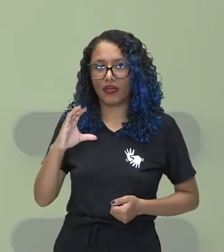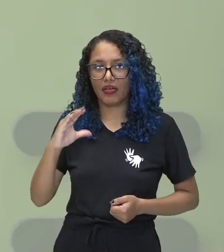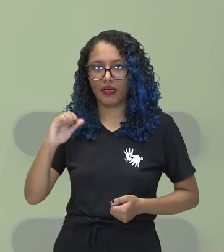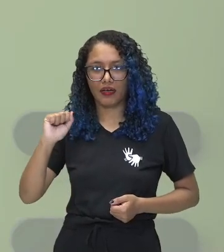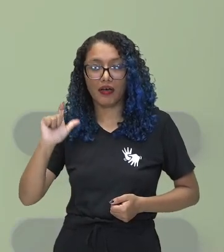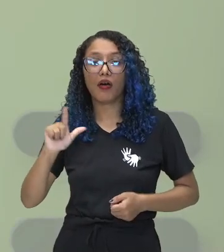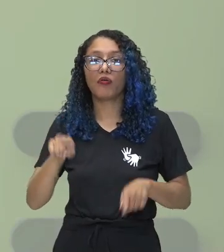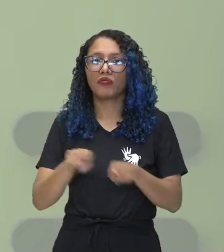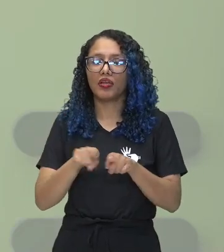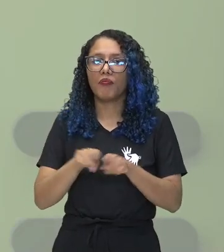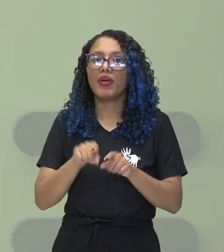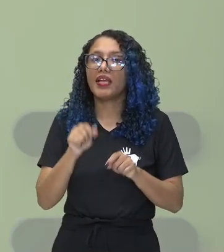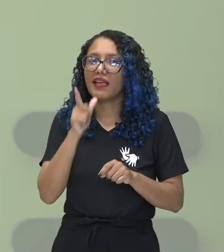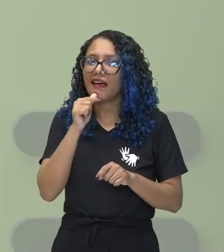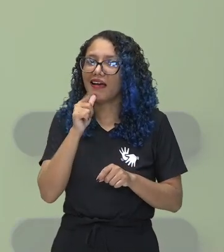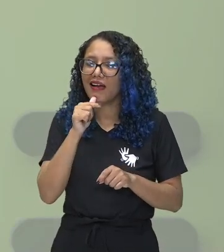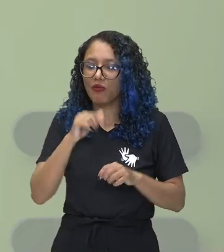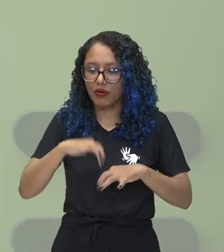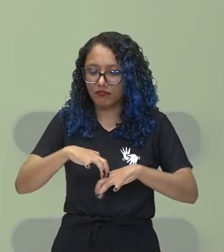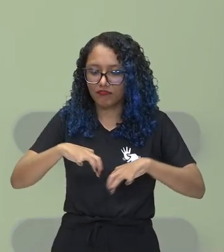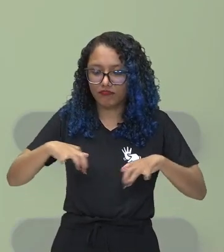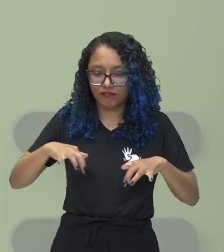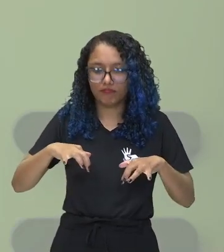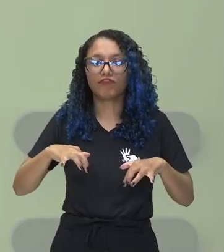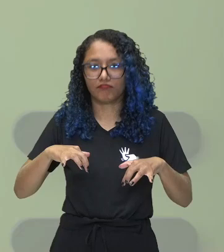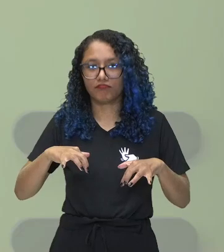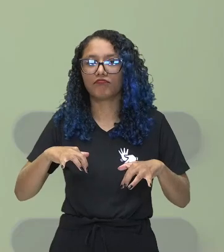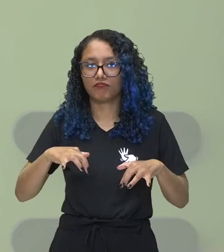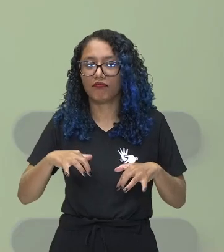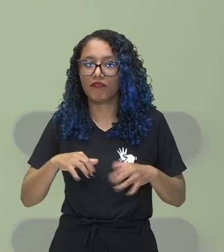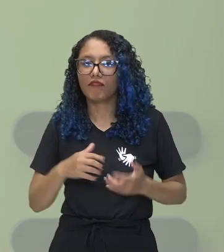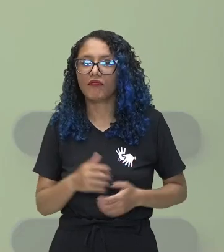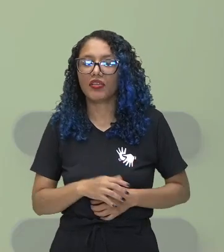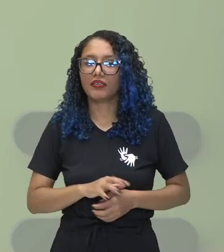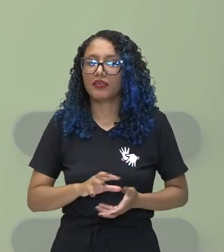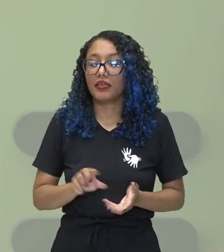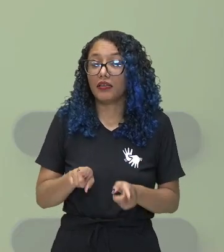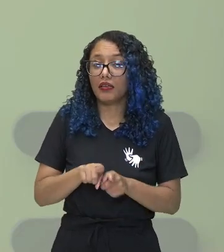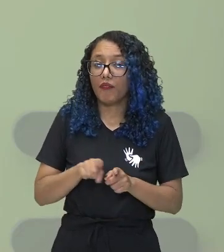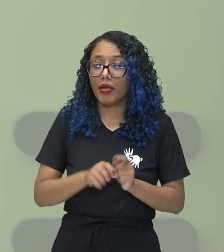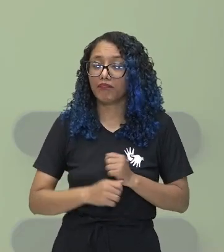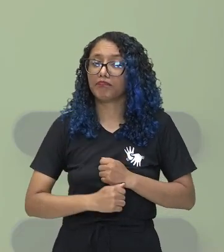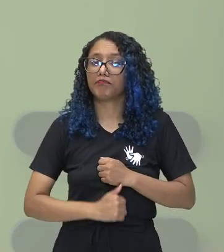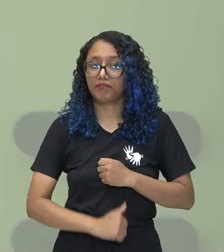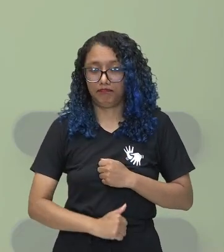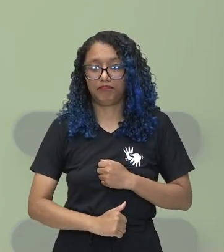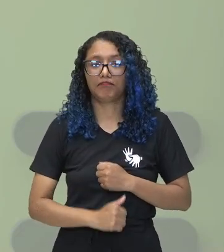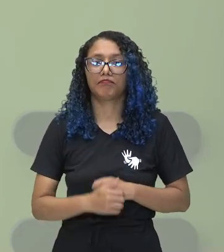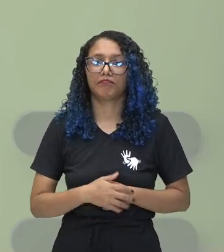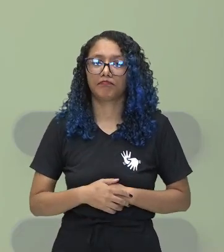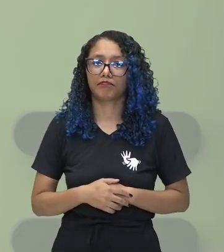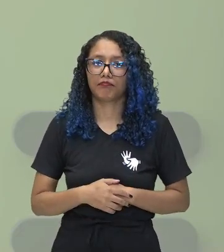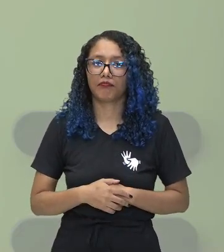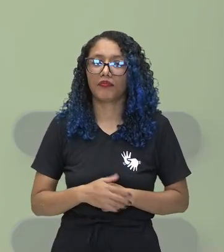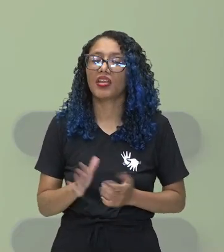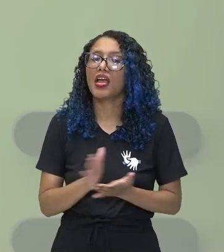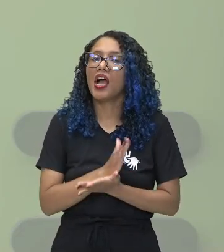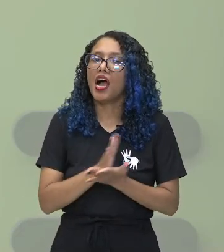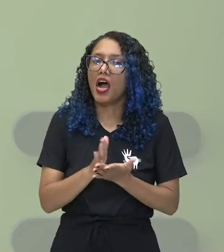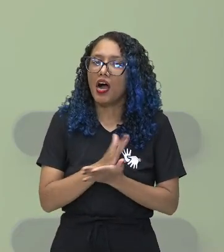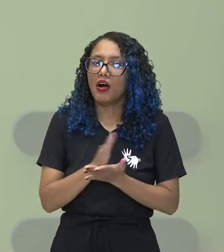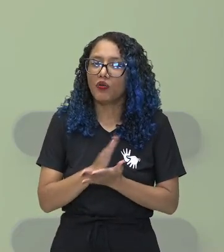que ele vai ser compactado e depois vai ser eliminado. Existem órgãos que não atuam diretamente